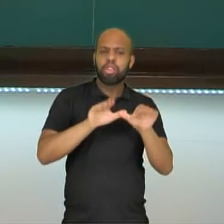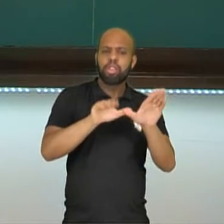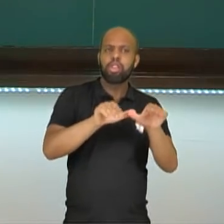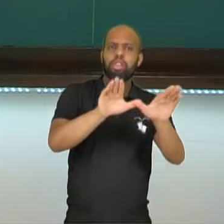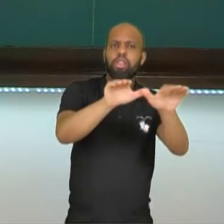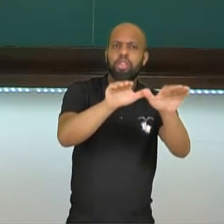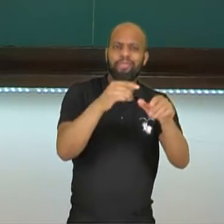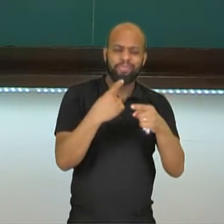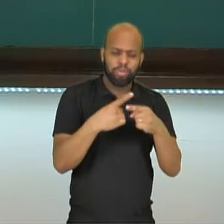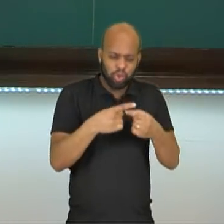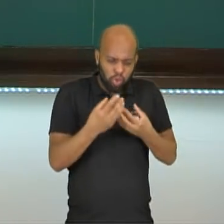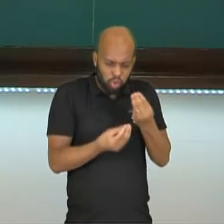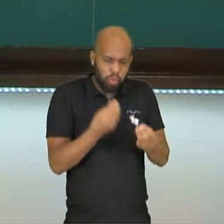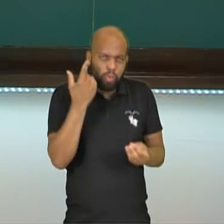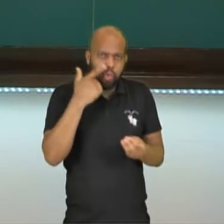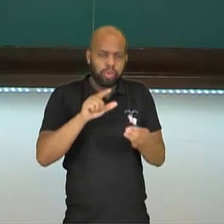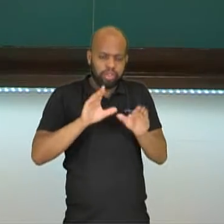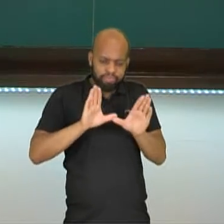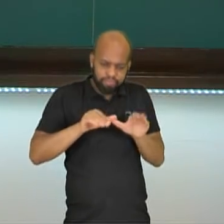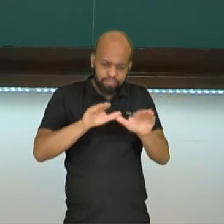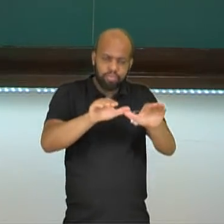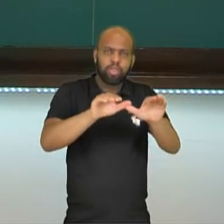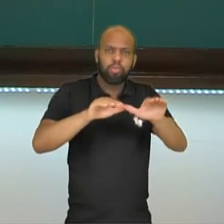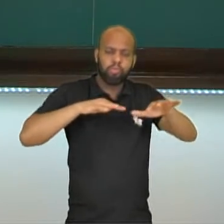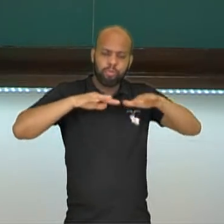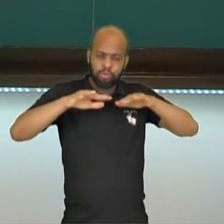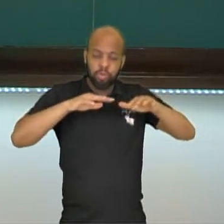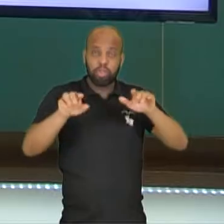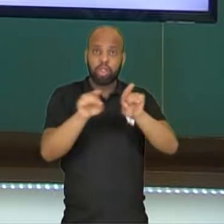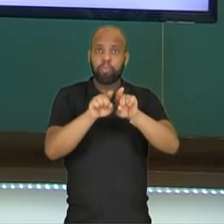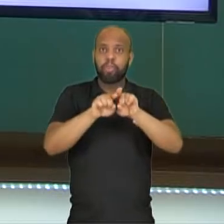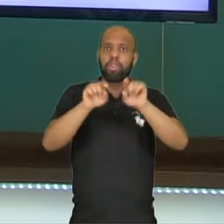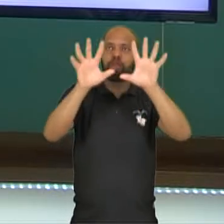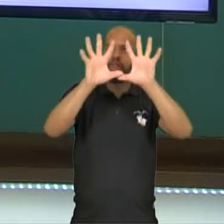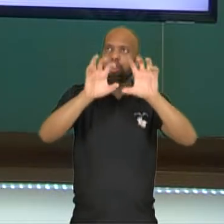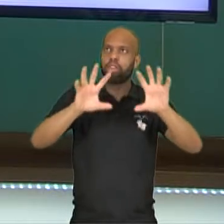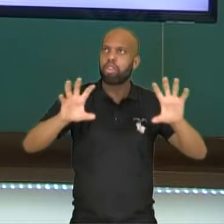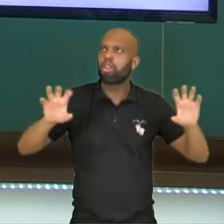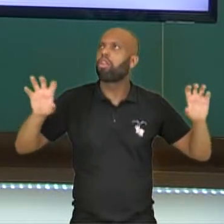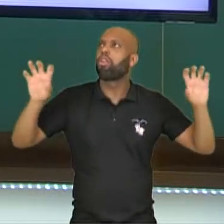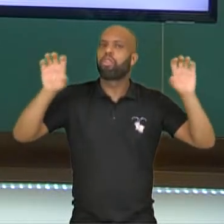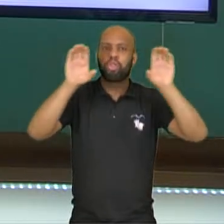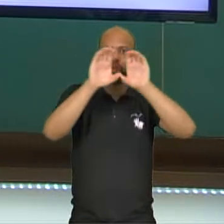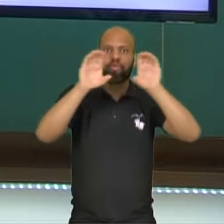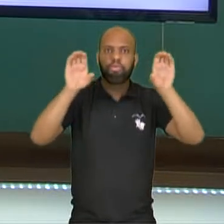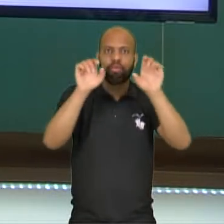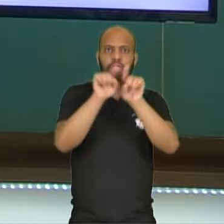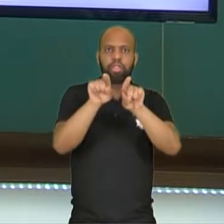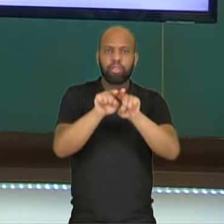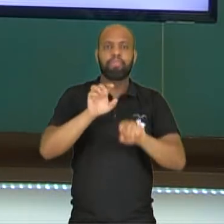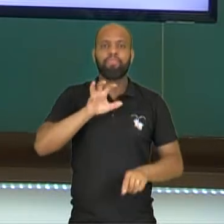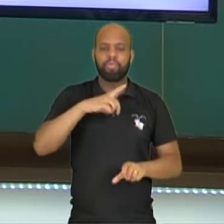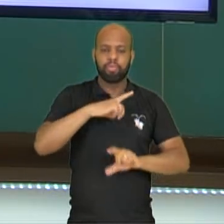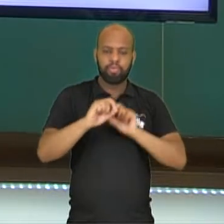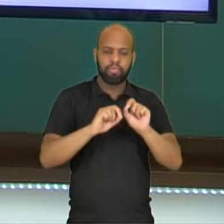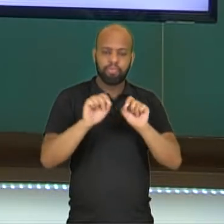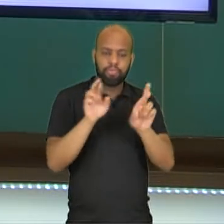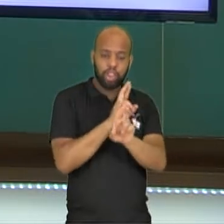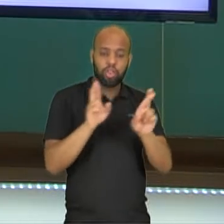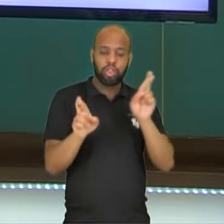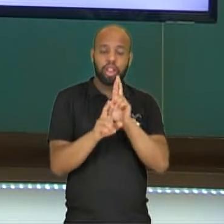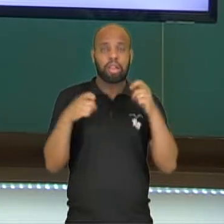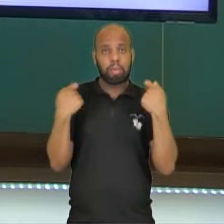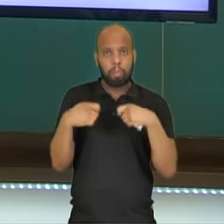que rege esse movimento? Ou o movimento das nuvens, por exemplo, certo? Então, isso está relacionado basicamente com uma necessidade